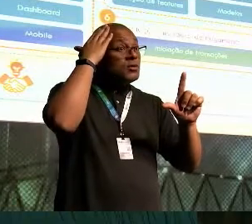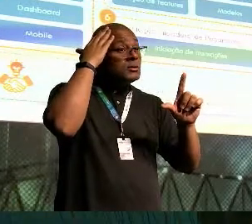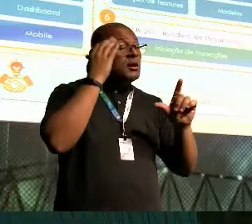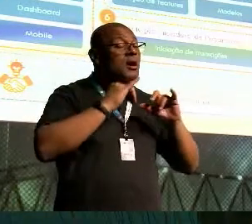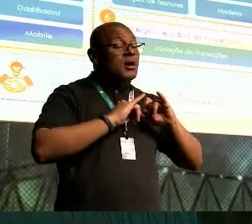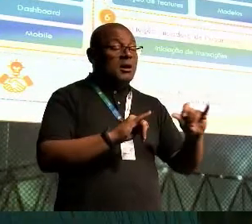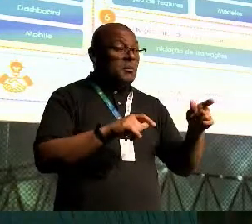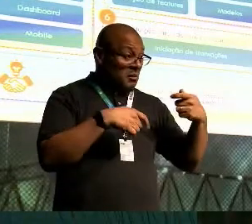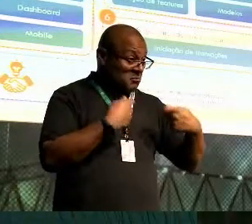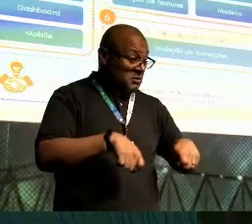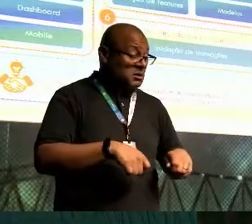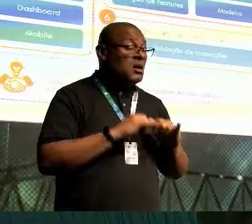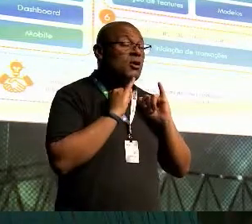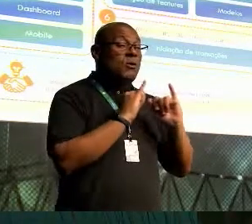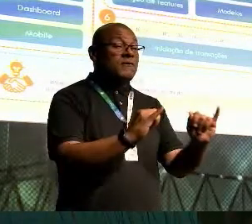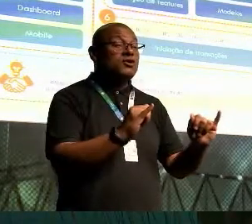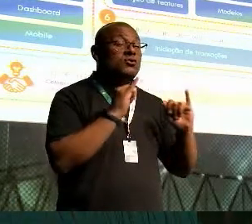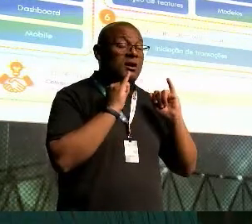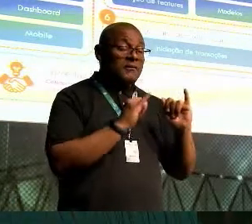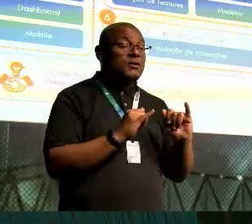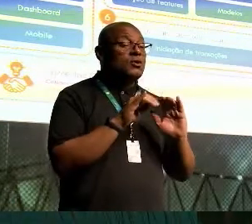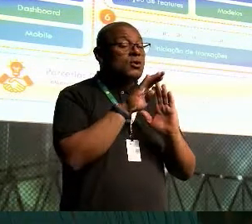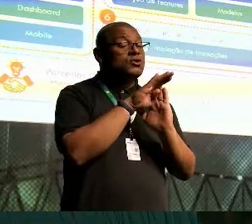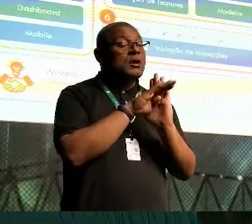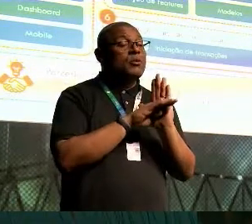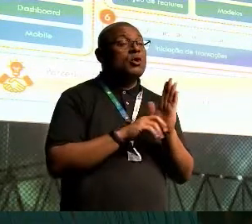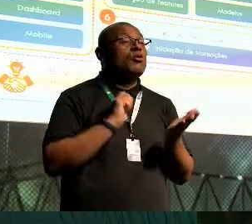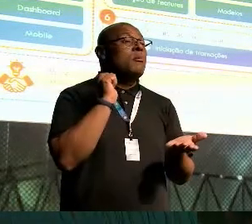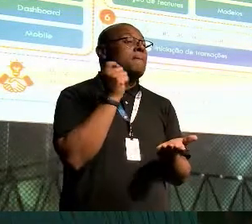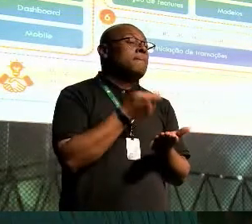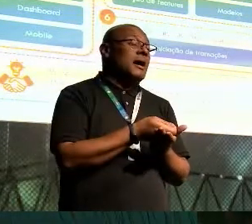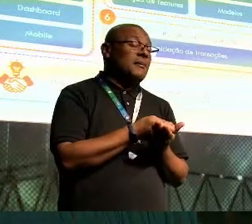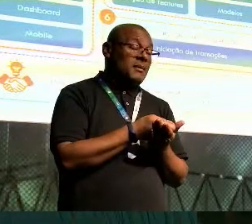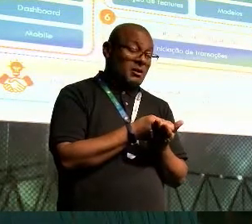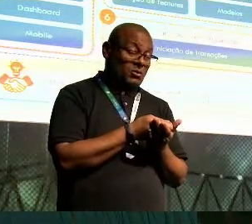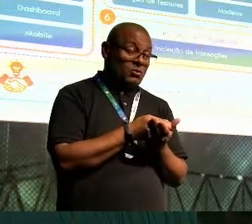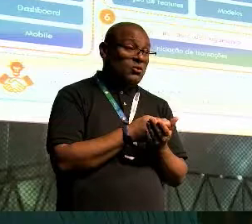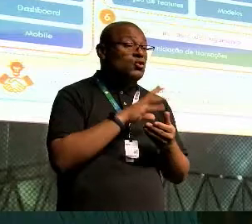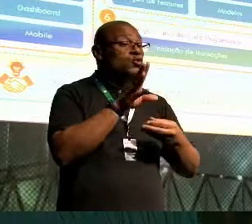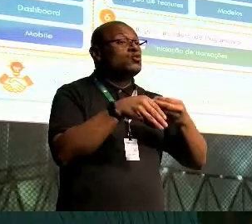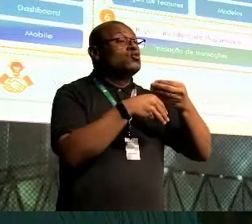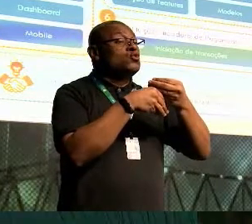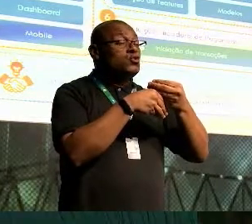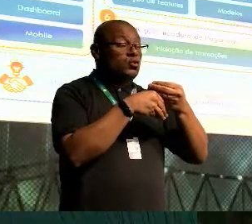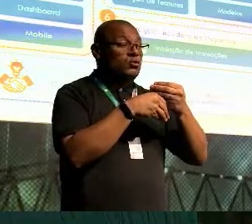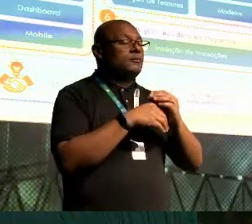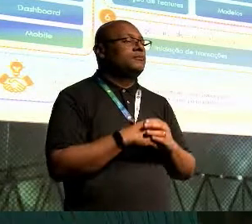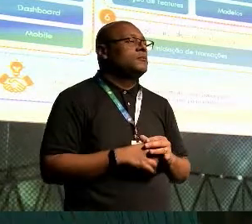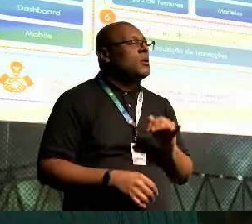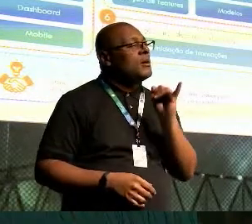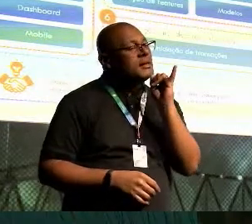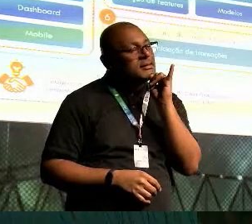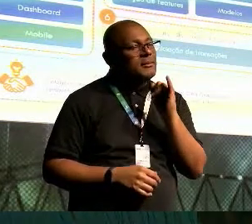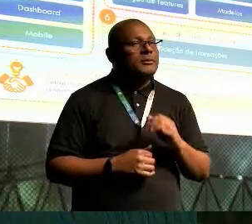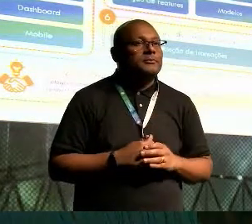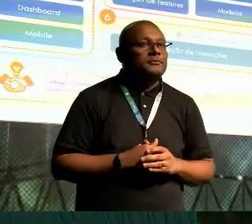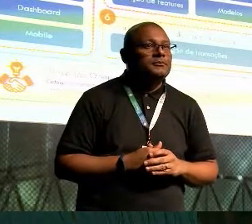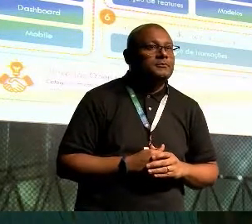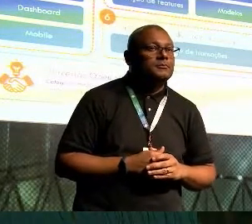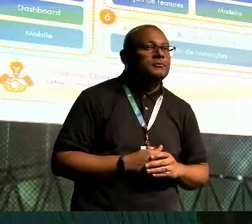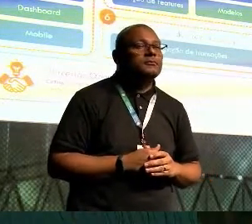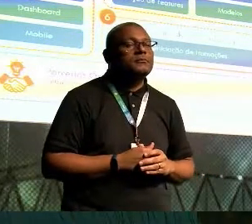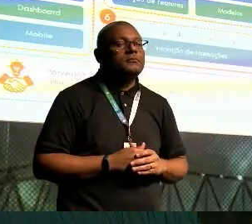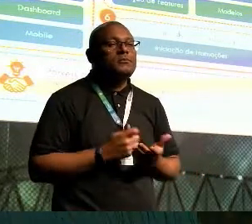para ele o que ele precisa. E já programo pagamentos com a iniciação de pagamento. Então, vamos supor que o